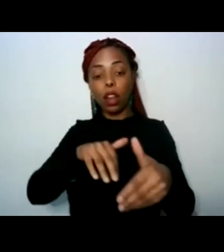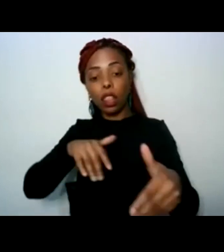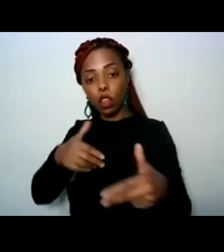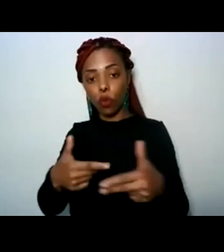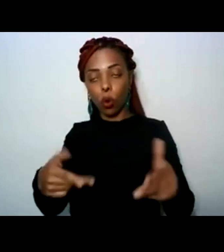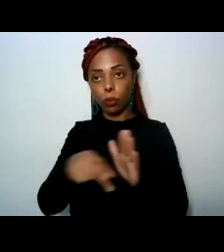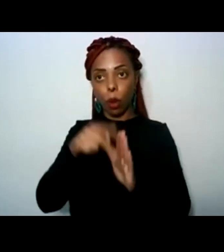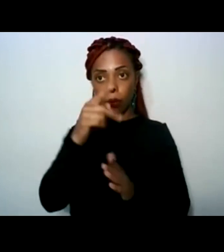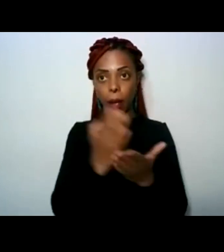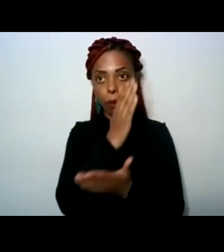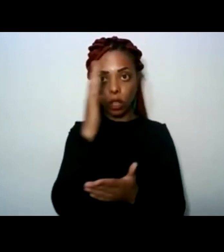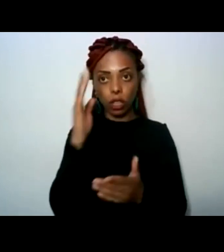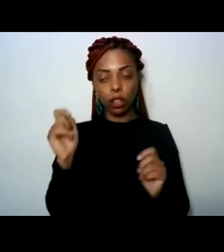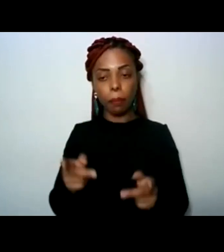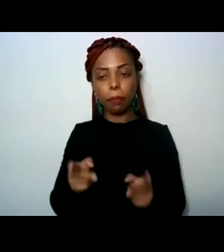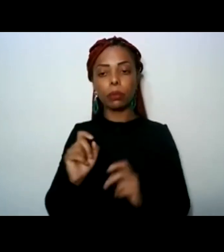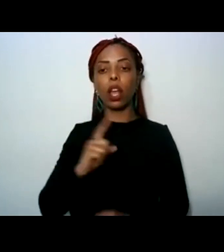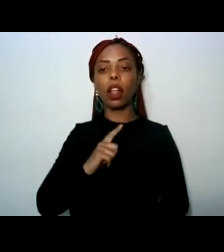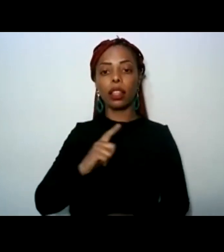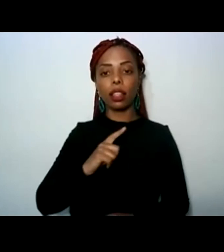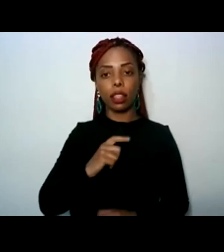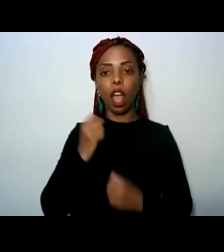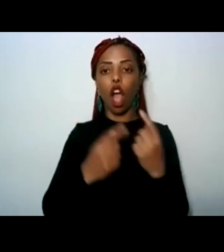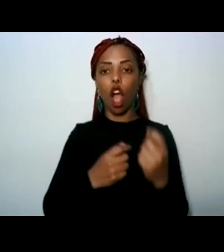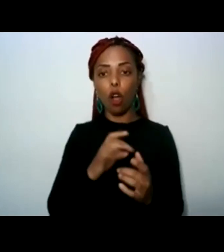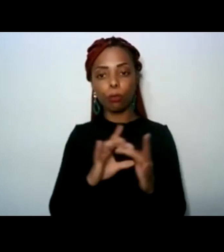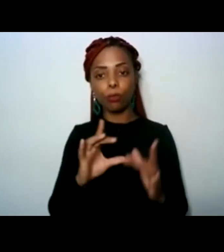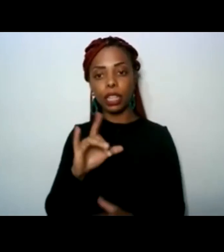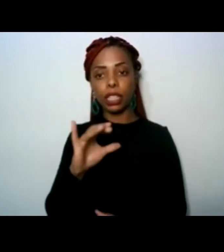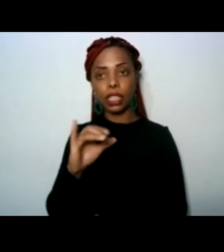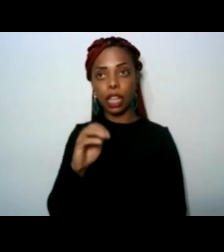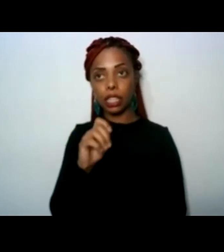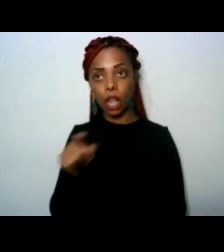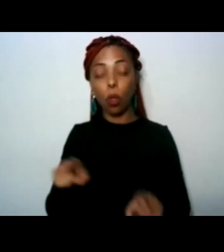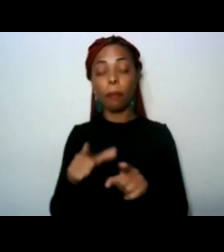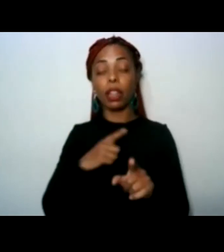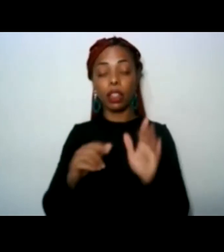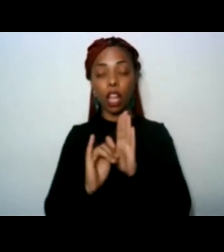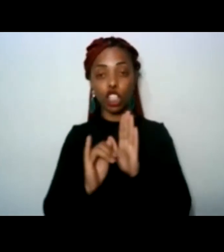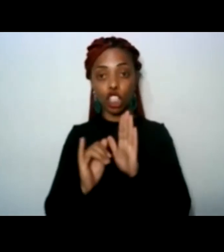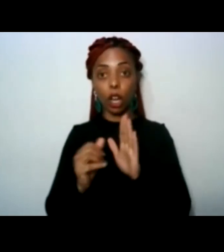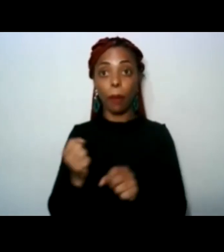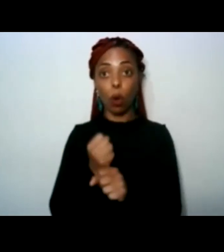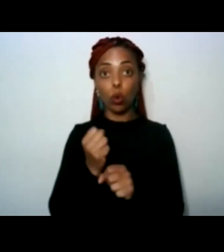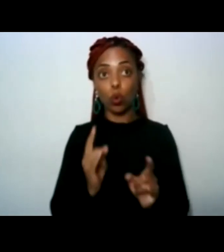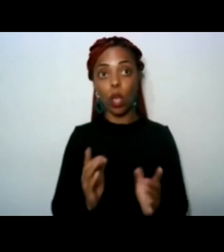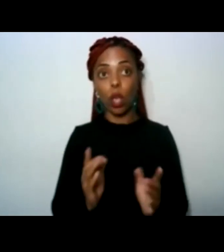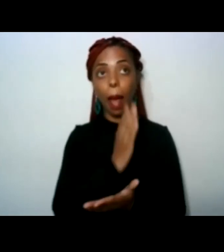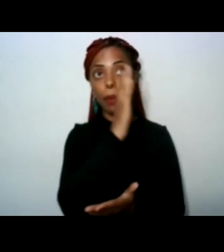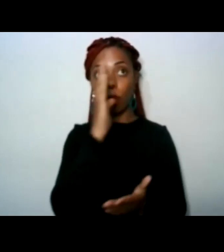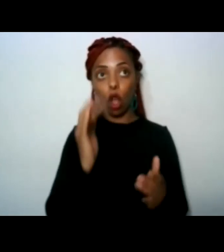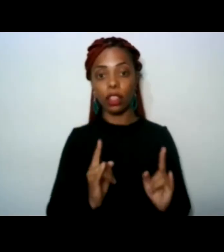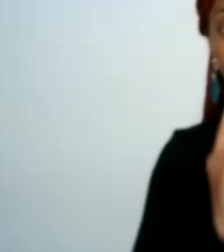perceber que tem licitações e editais para a construção da biblioteca em 1937 e